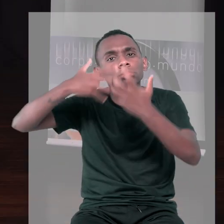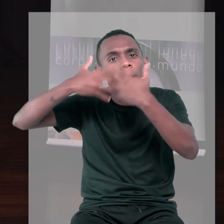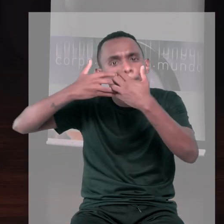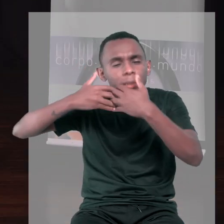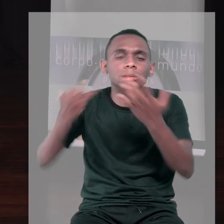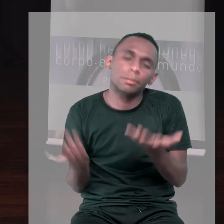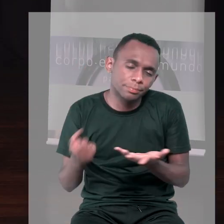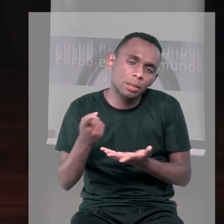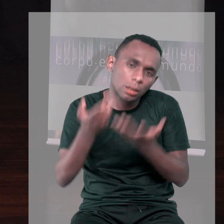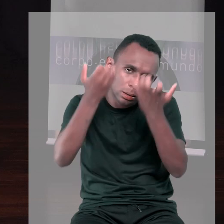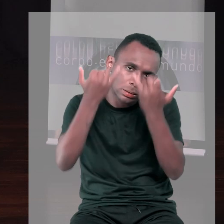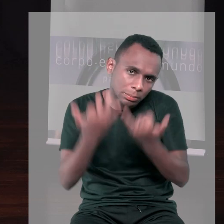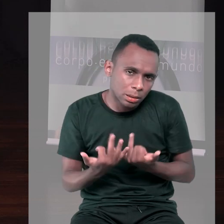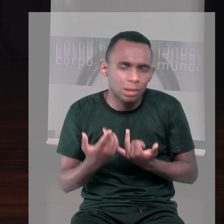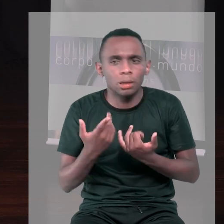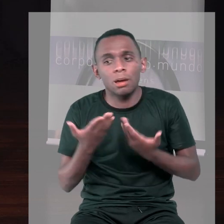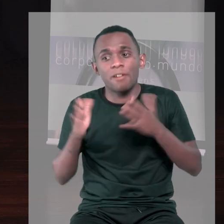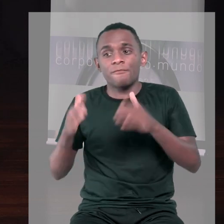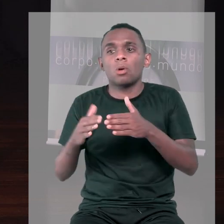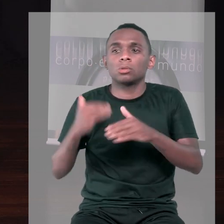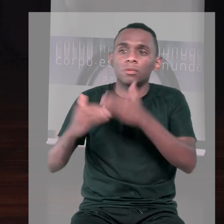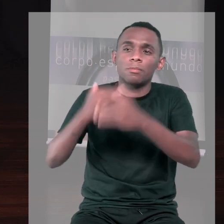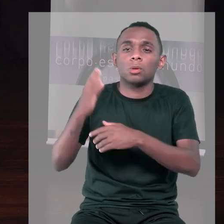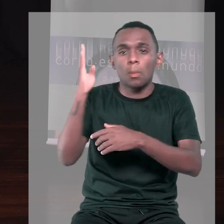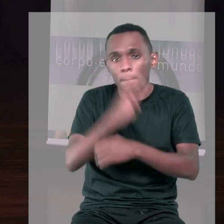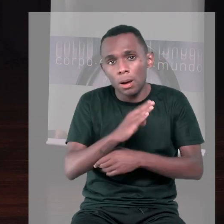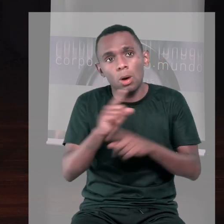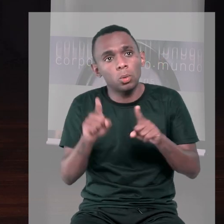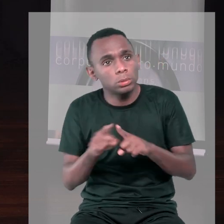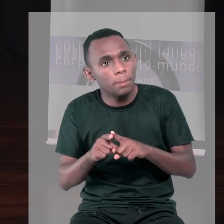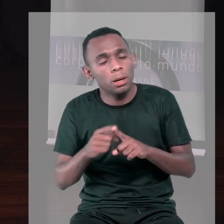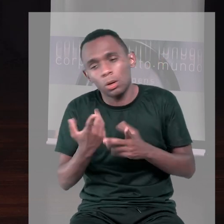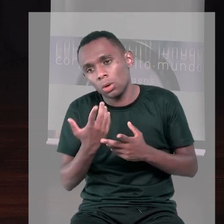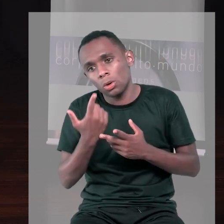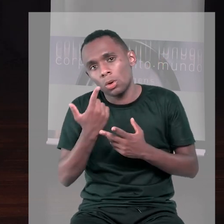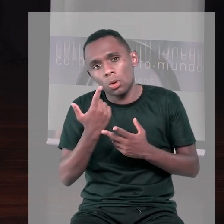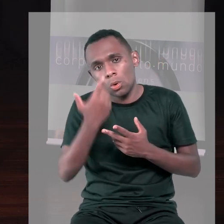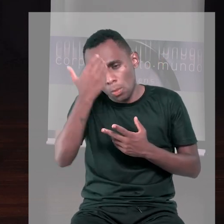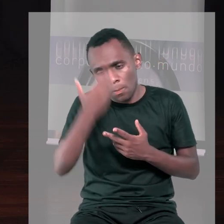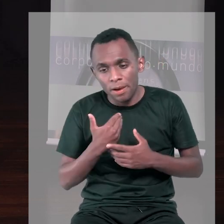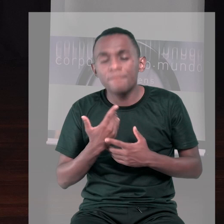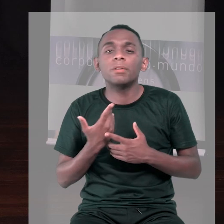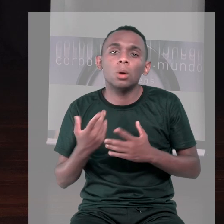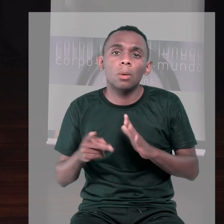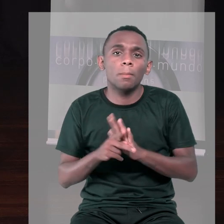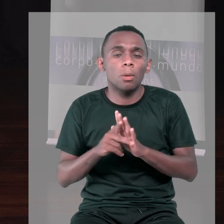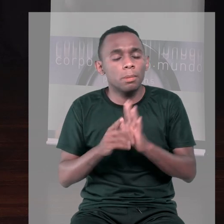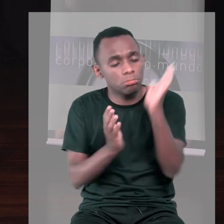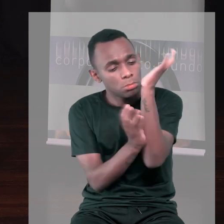uma personalidade burocrática. Quer dizer, o totalitarismo